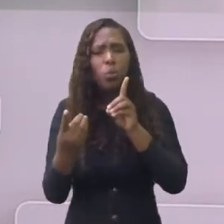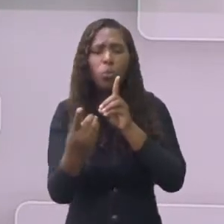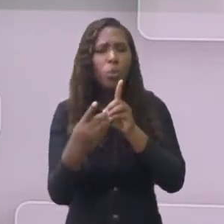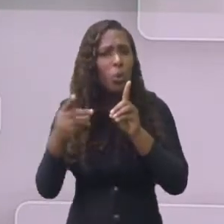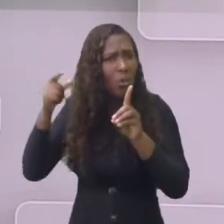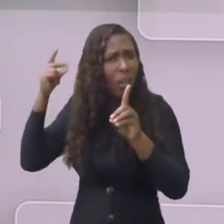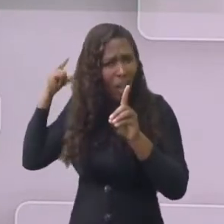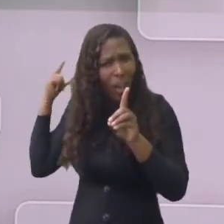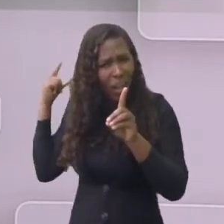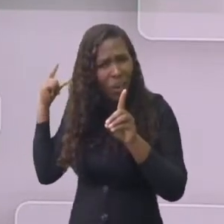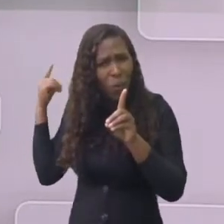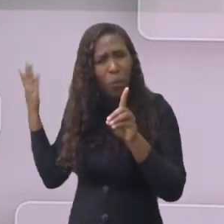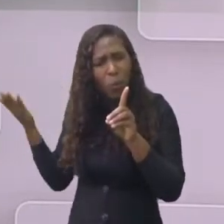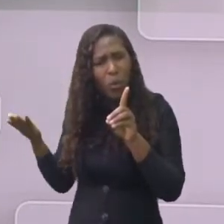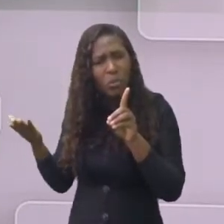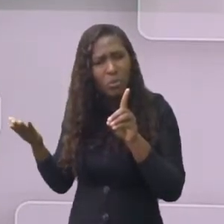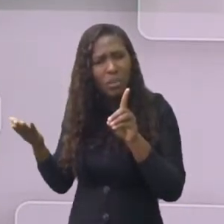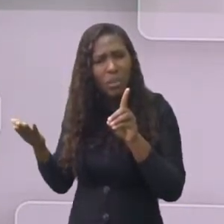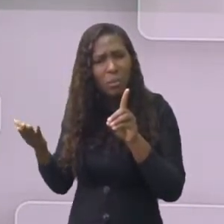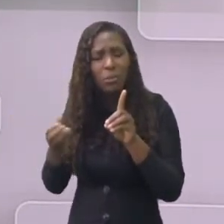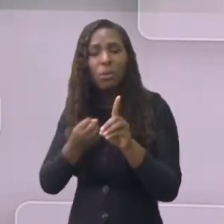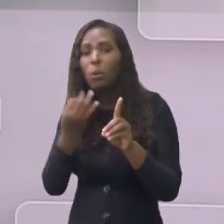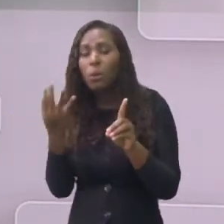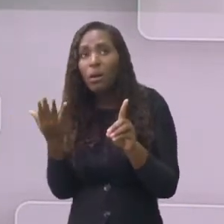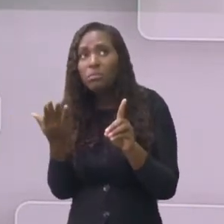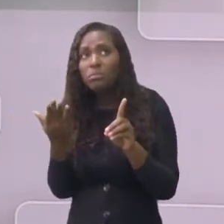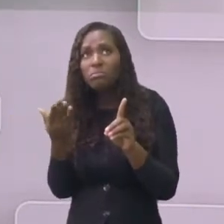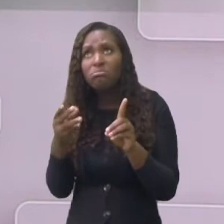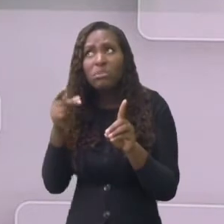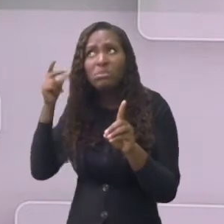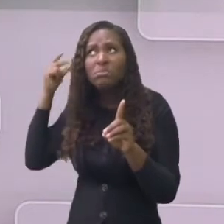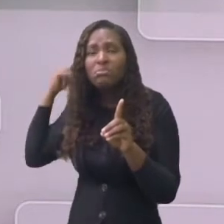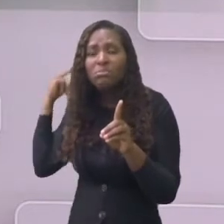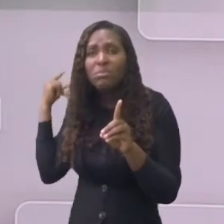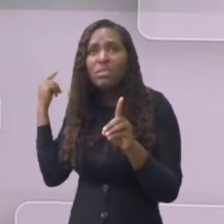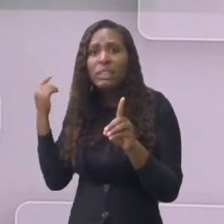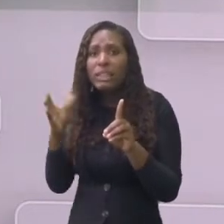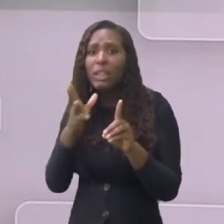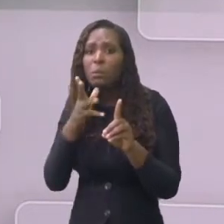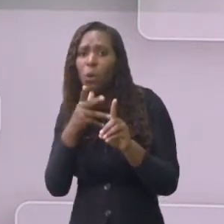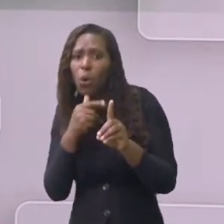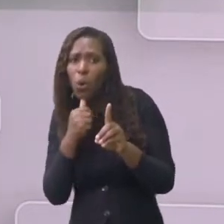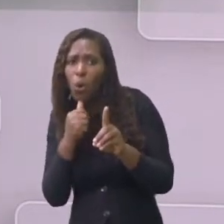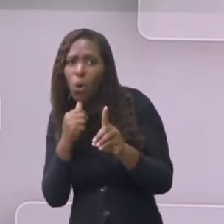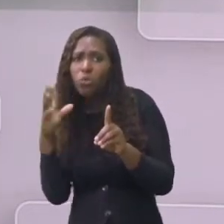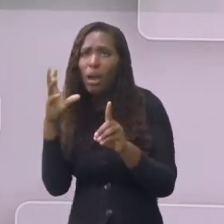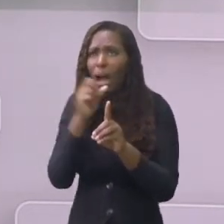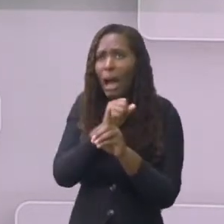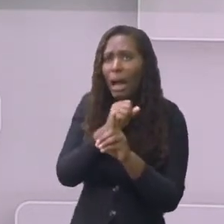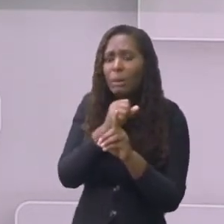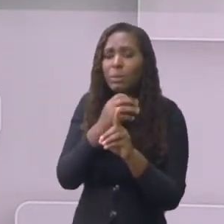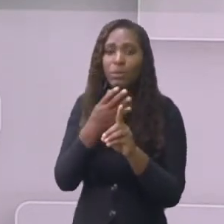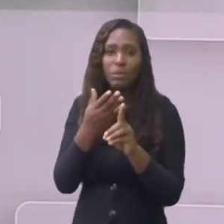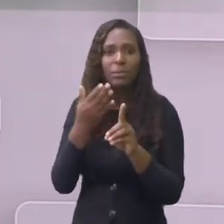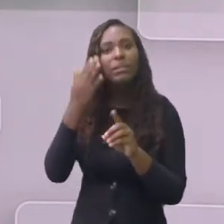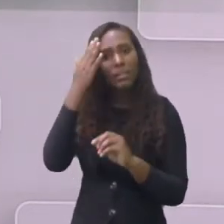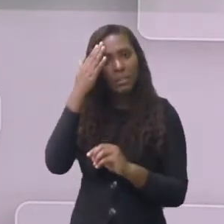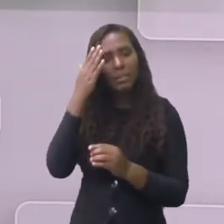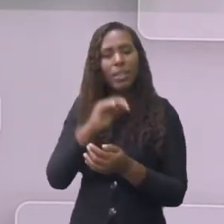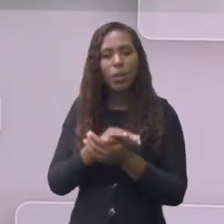uma pergunta. Eu estou querendo saber há quanto tempo nós não nos vemos. Então eu fiz